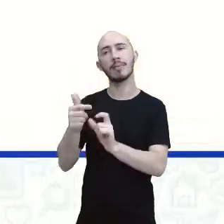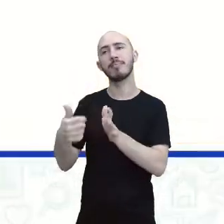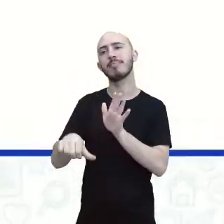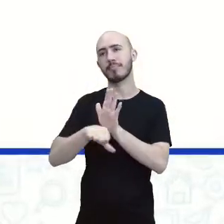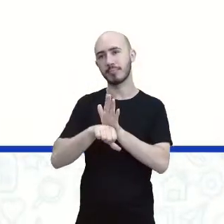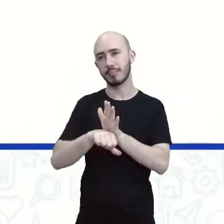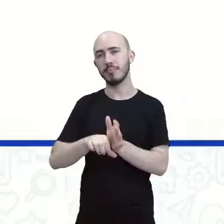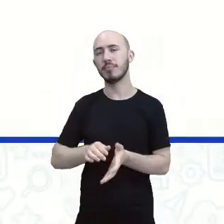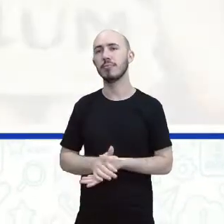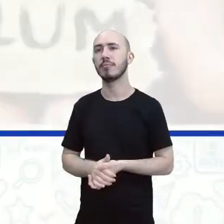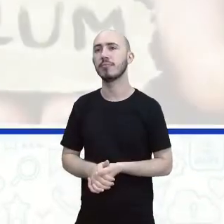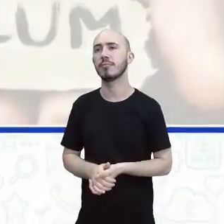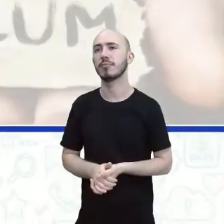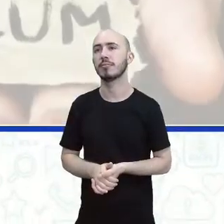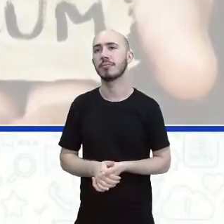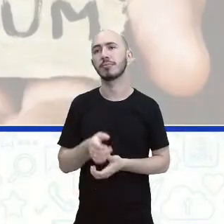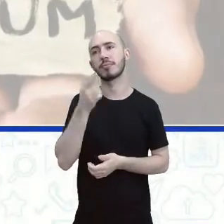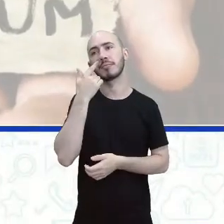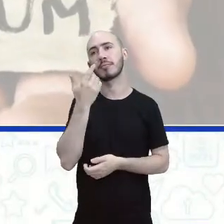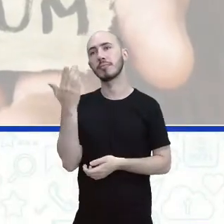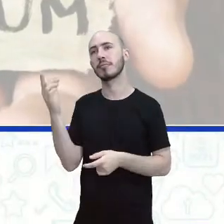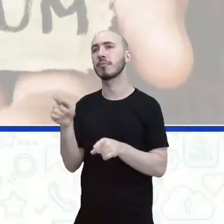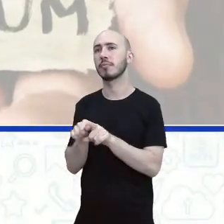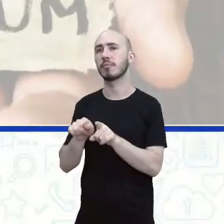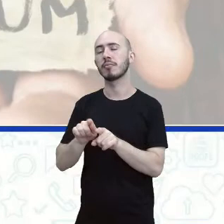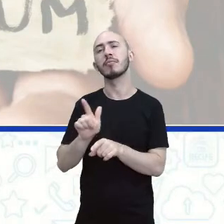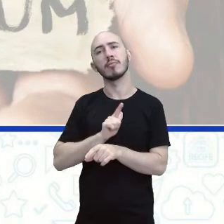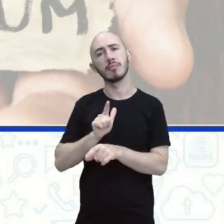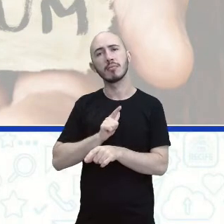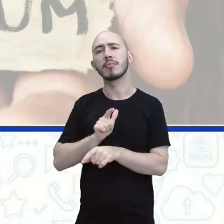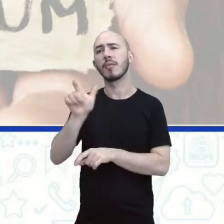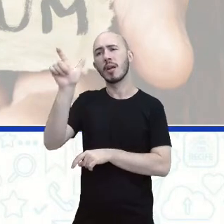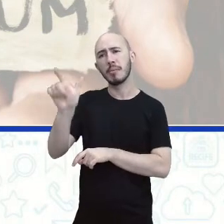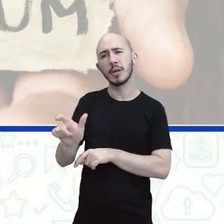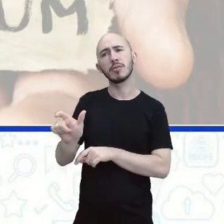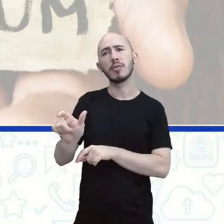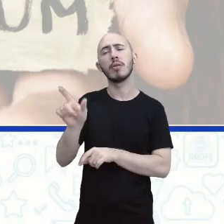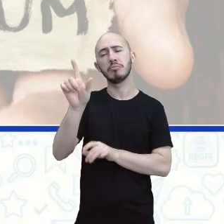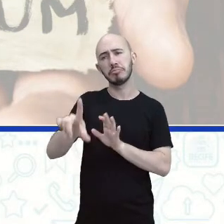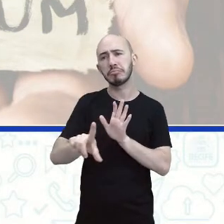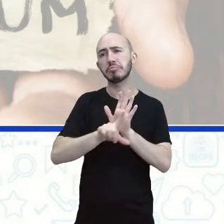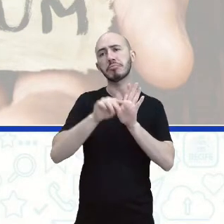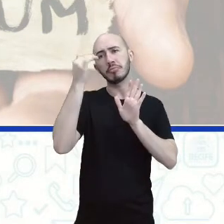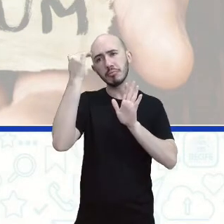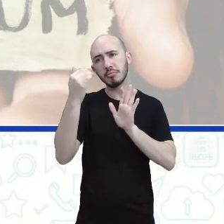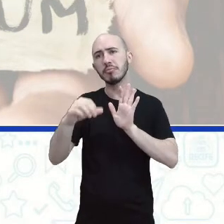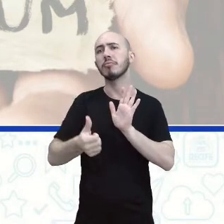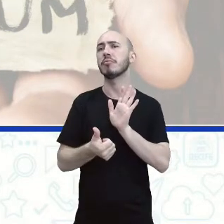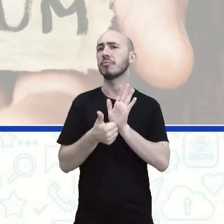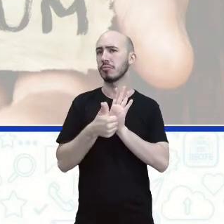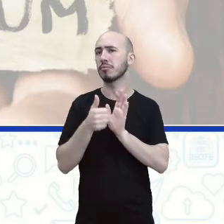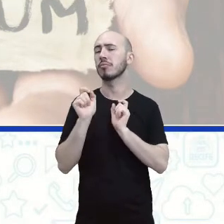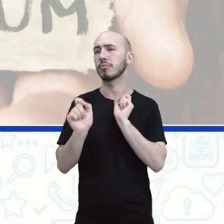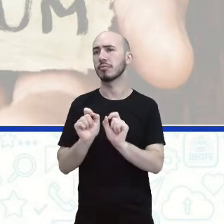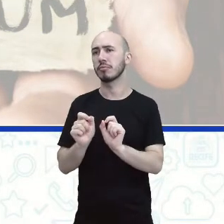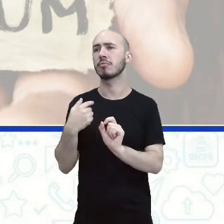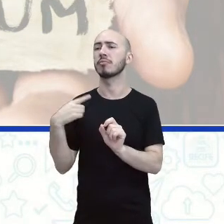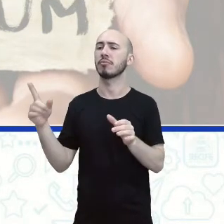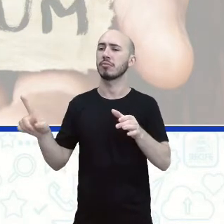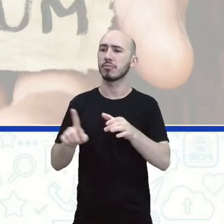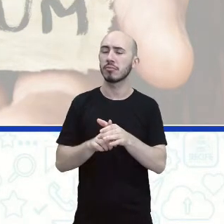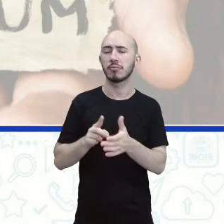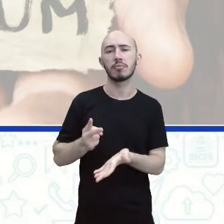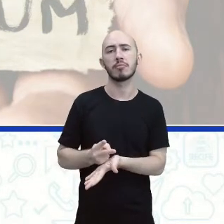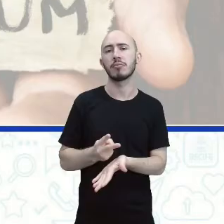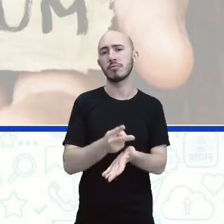E a outra é justamente o imigrante legal, aquele que entra em um determinado lugar com autorização para permanecer ou mesmo exercer